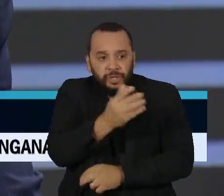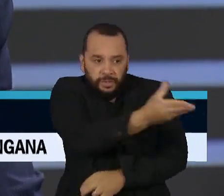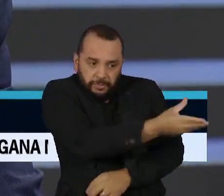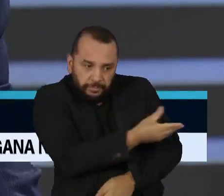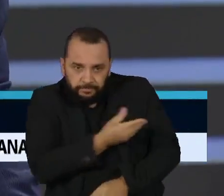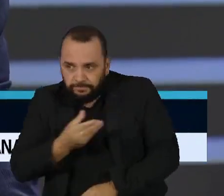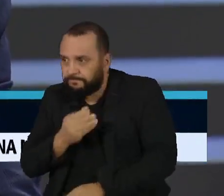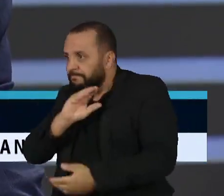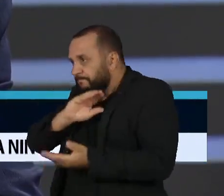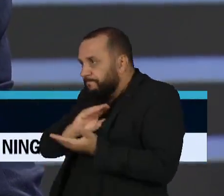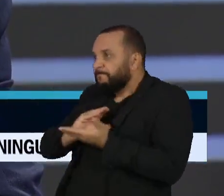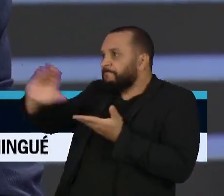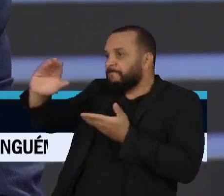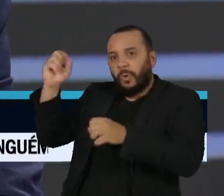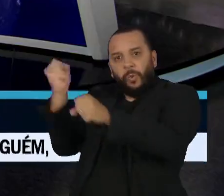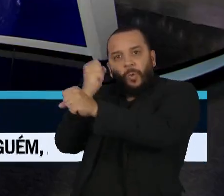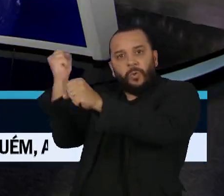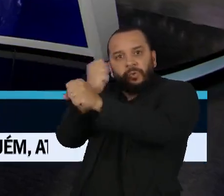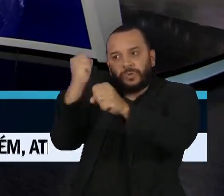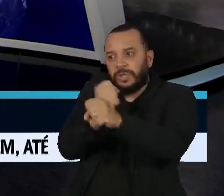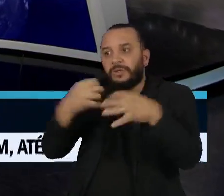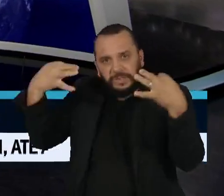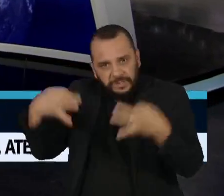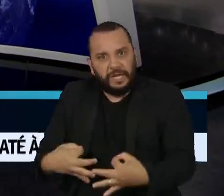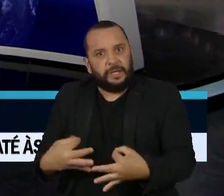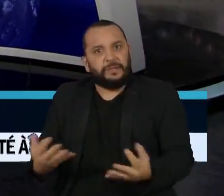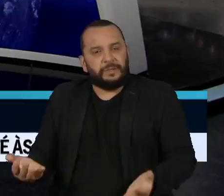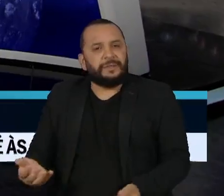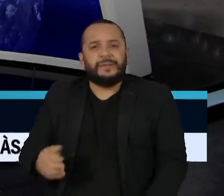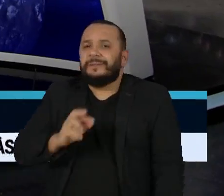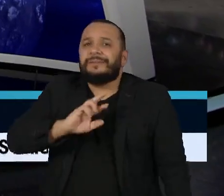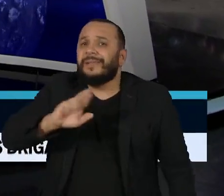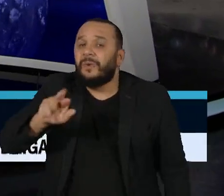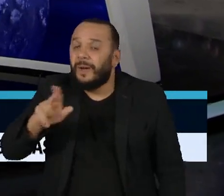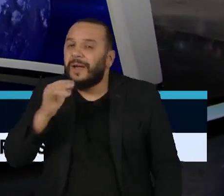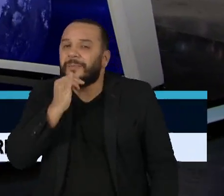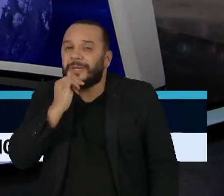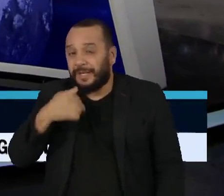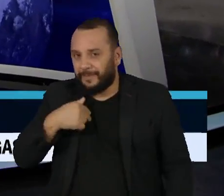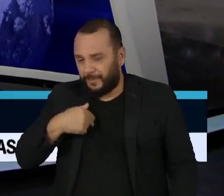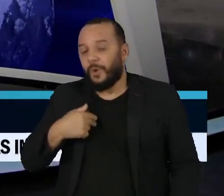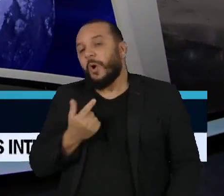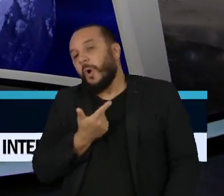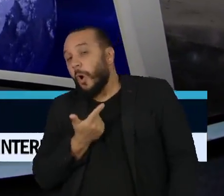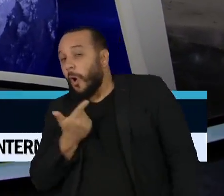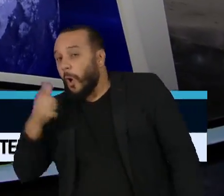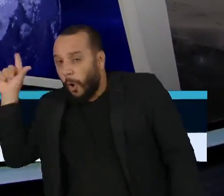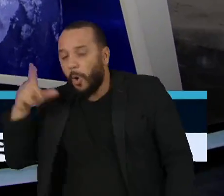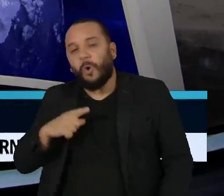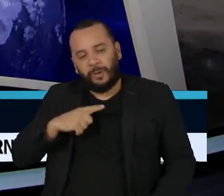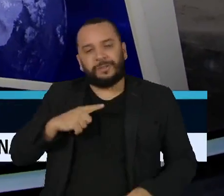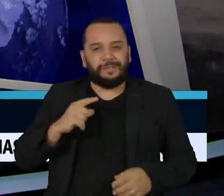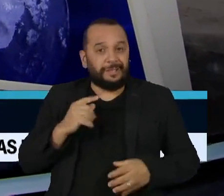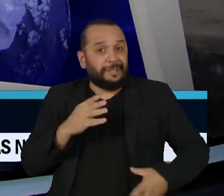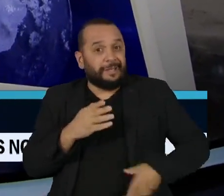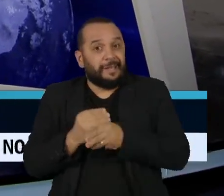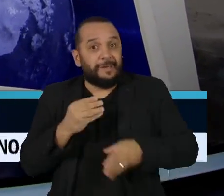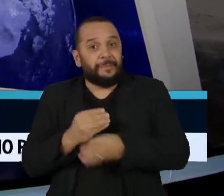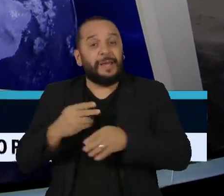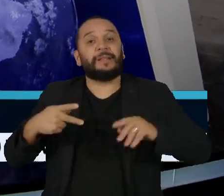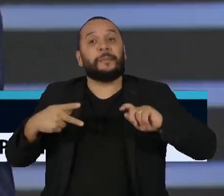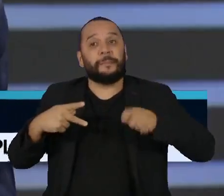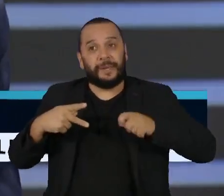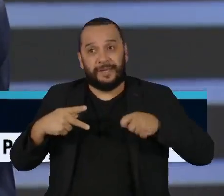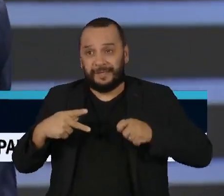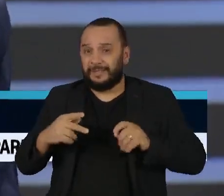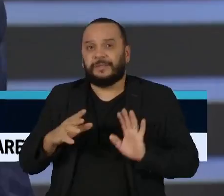bem conduzida. Mecanismos de estados para tal. Então, é diferente da tal de emenda PIX, que é uma outra história que não esteve presente agora, em que